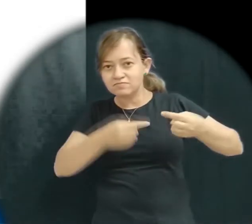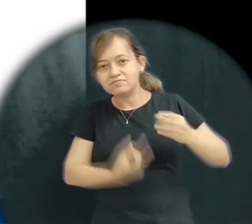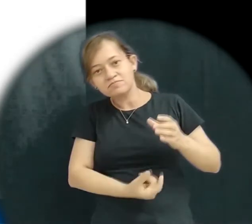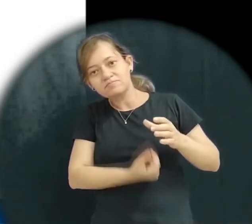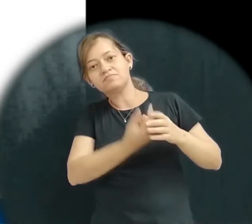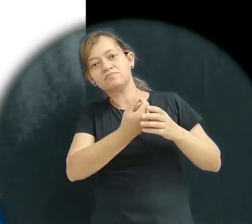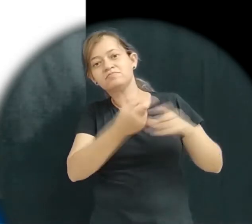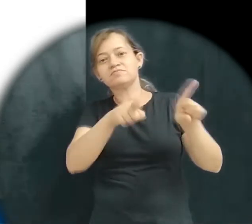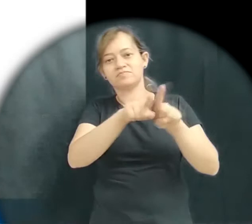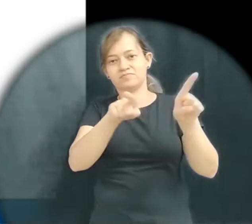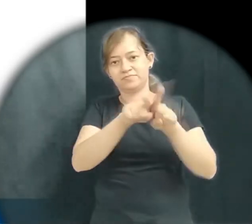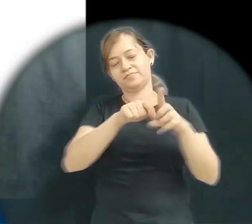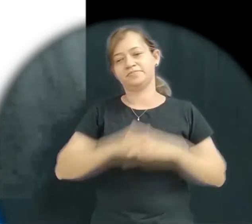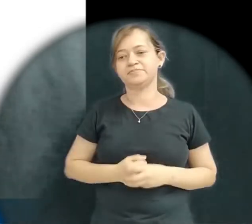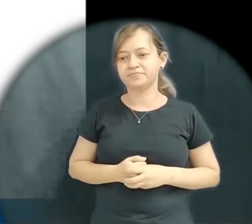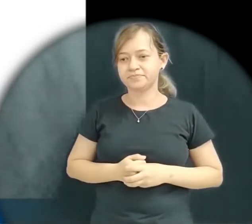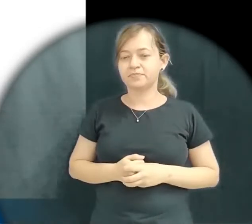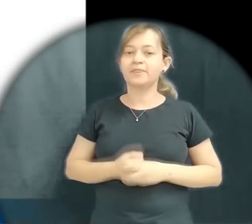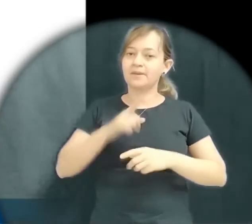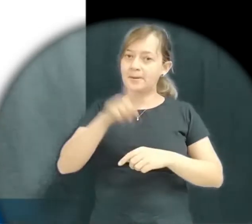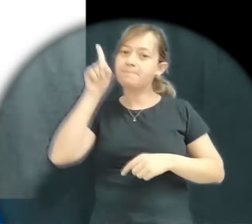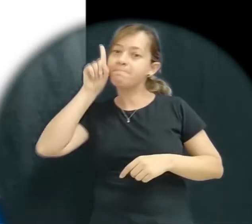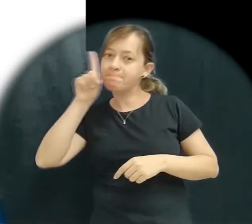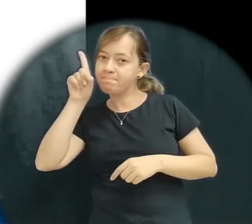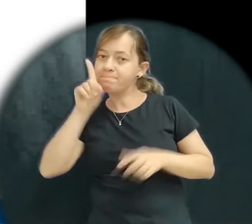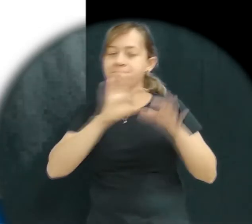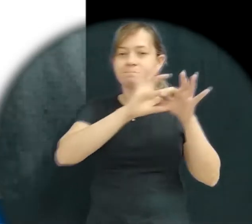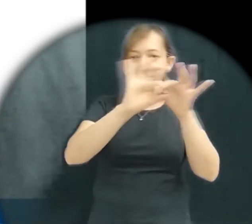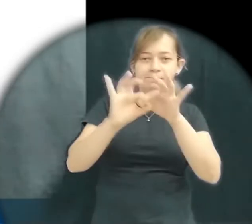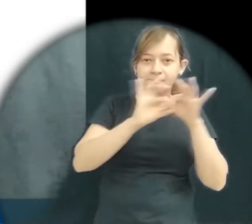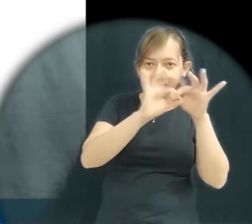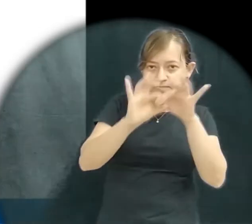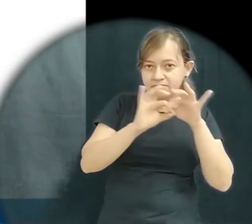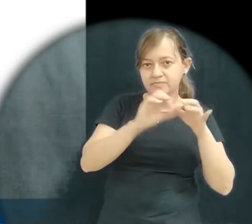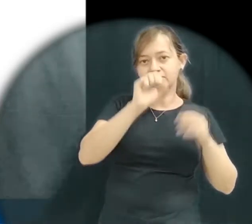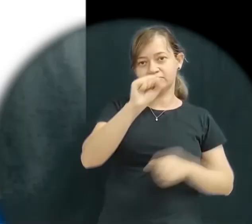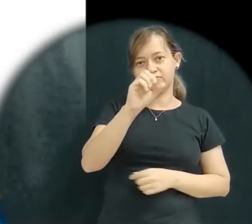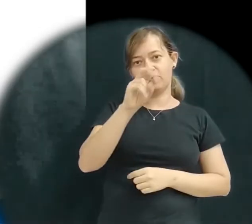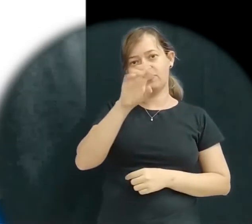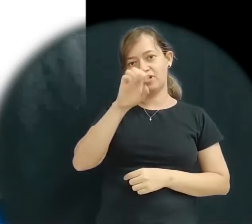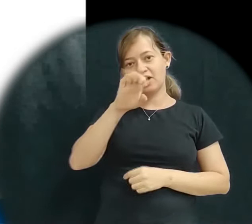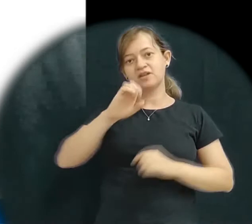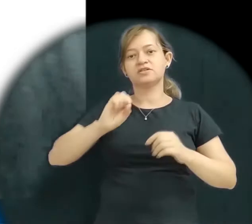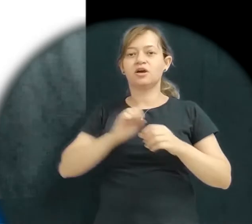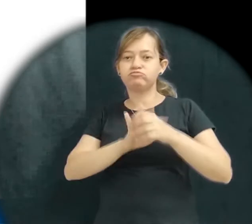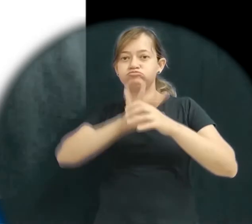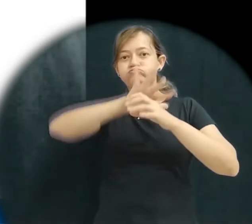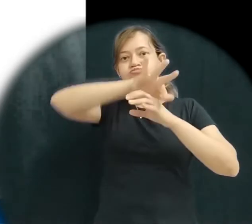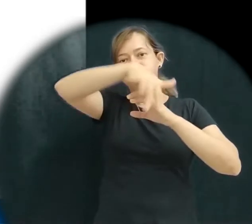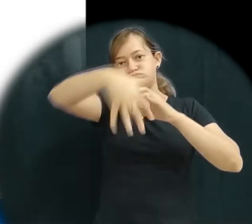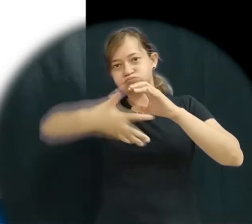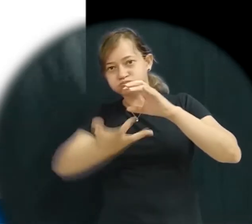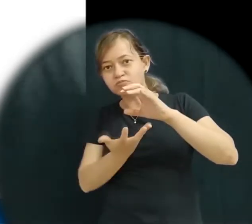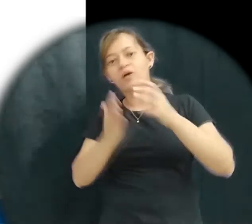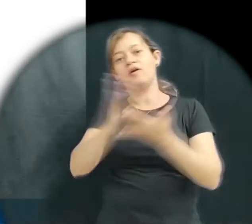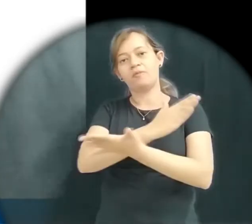político-econômico, também ideológico entre os Estados Unidos e a União Soviética, e que espalhou-se pelo mundo. Vários países, inclusive